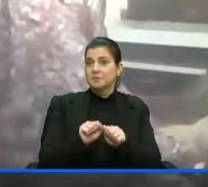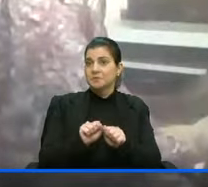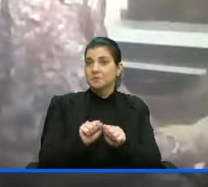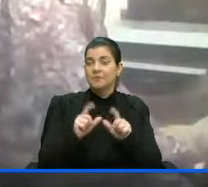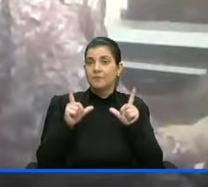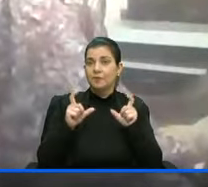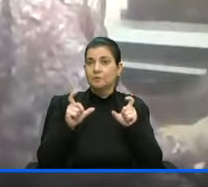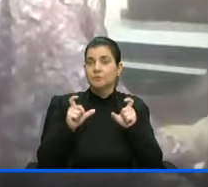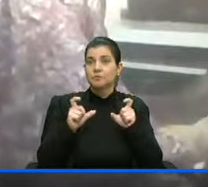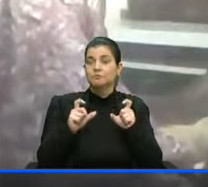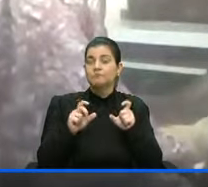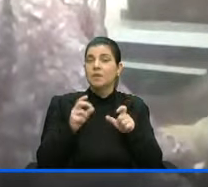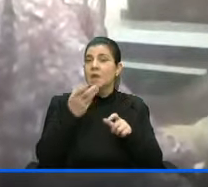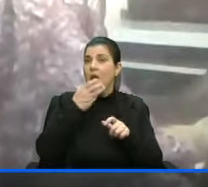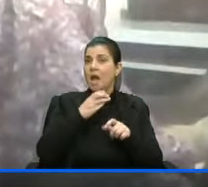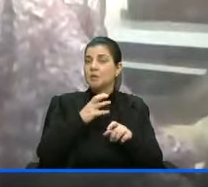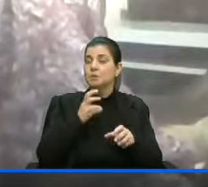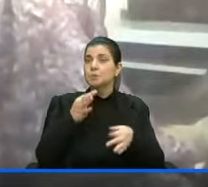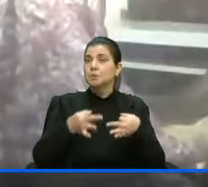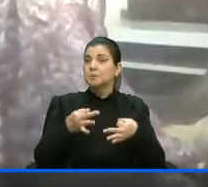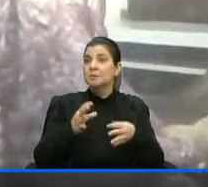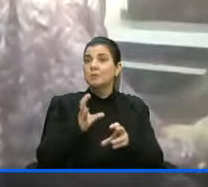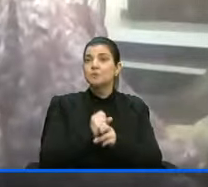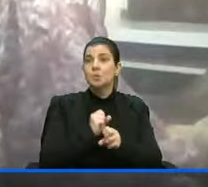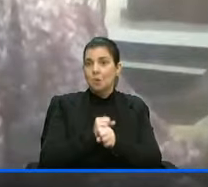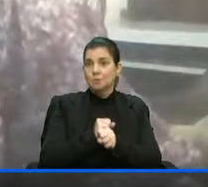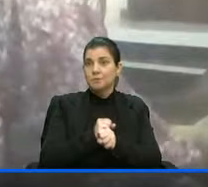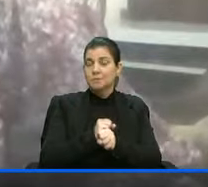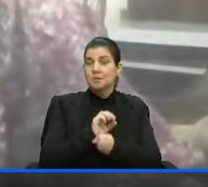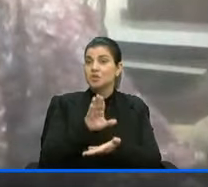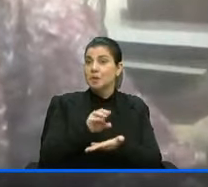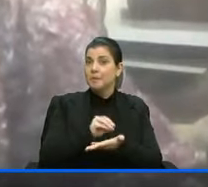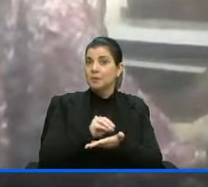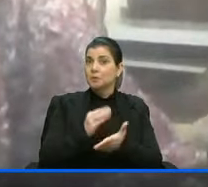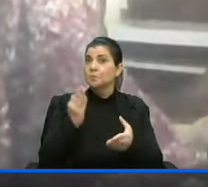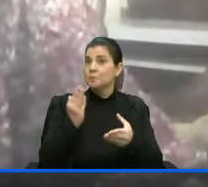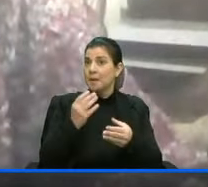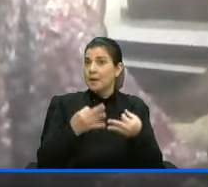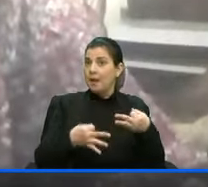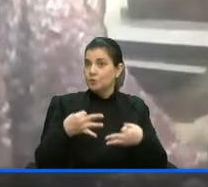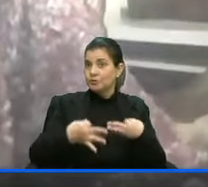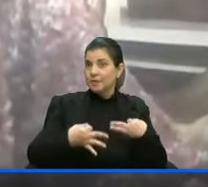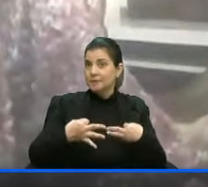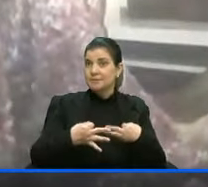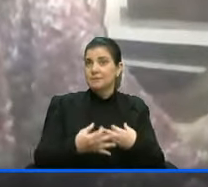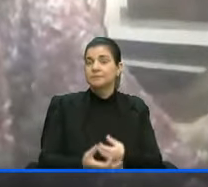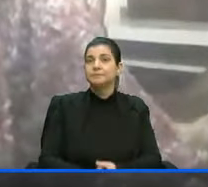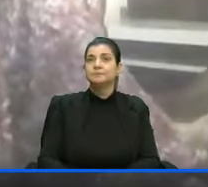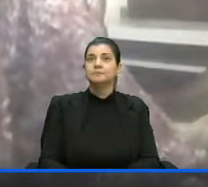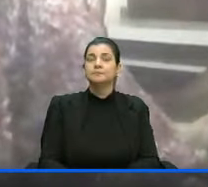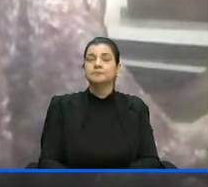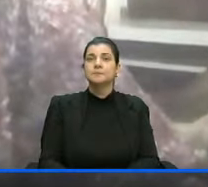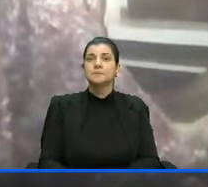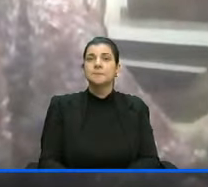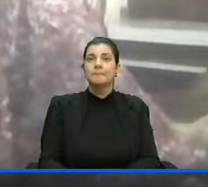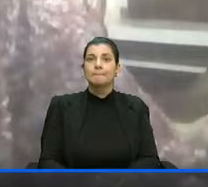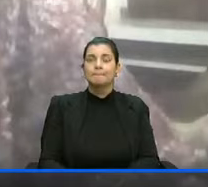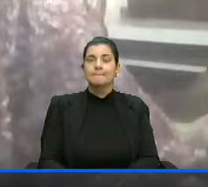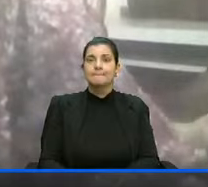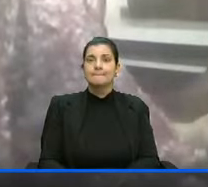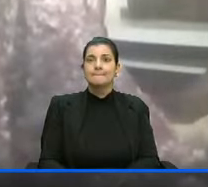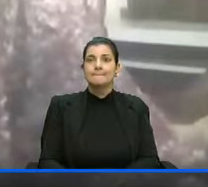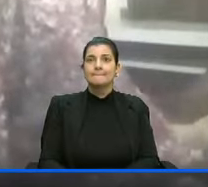de Contas nos chamando, primeiro, para uma audiência, ó, que bacana aqui. Estamos com o Caio D